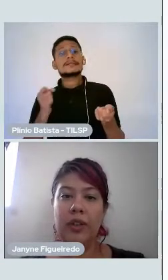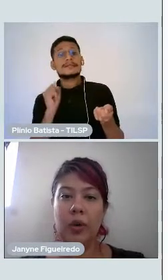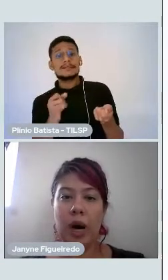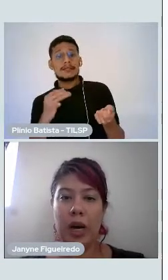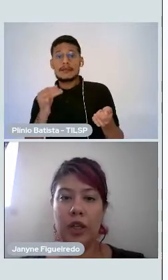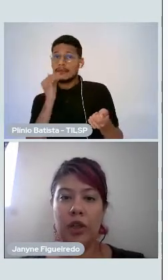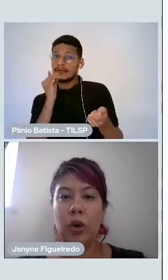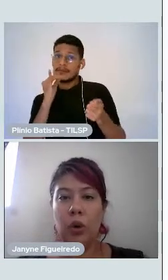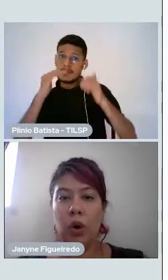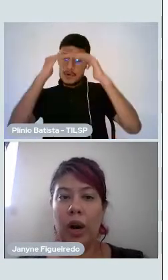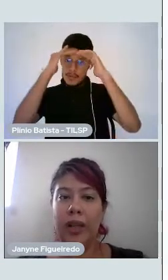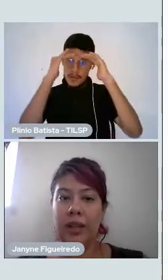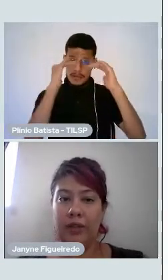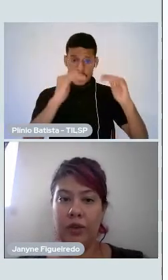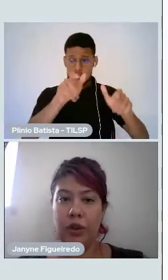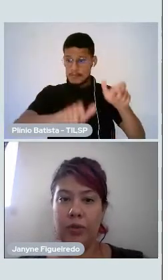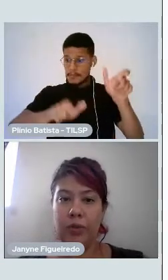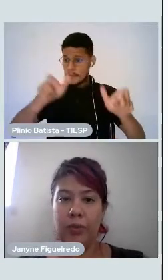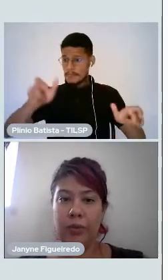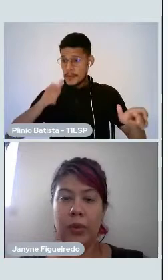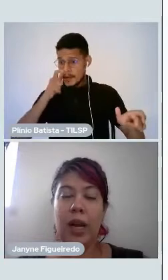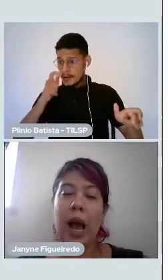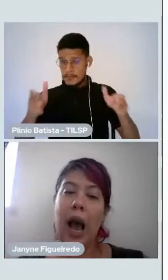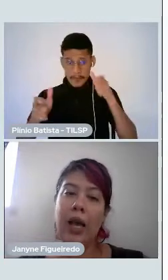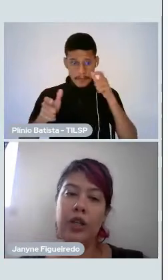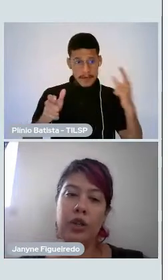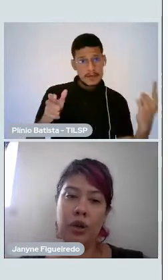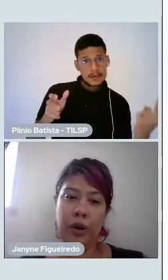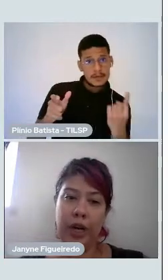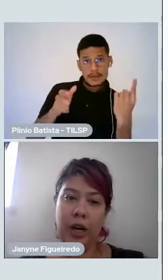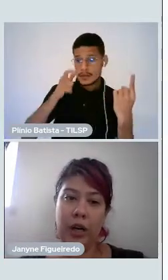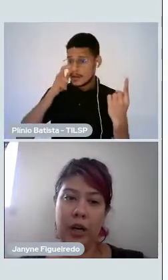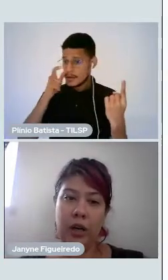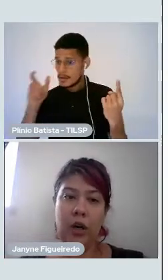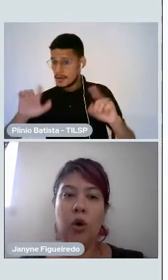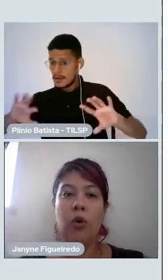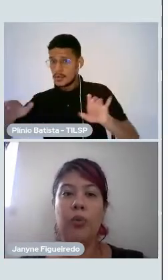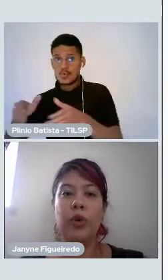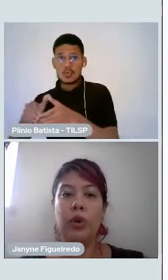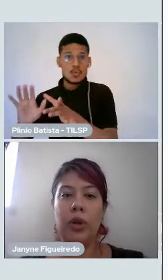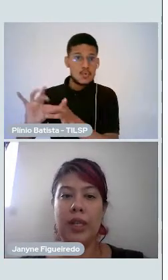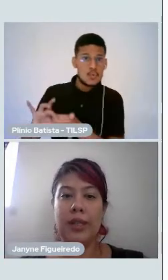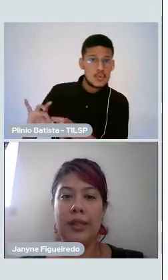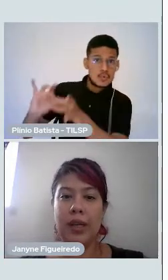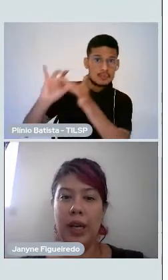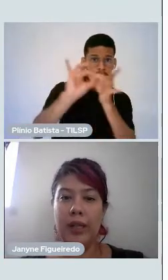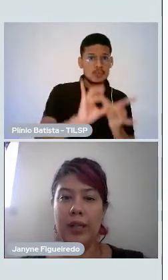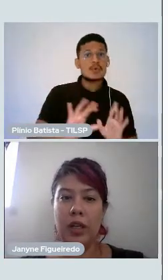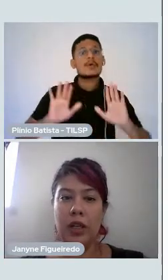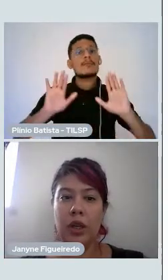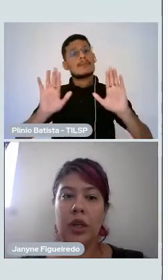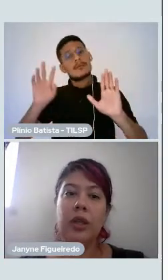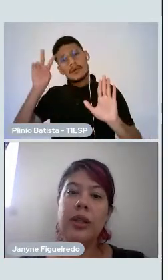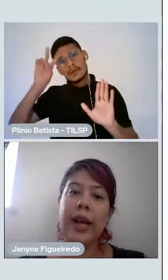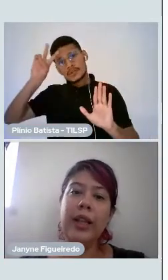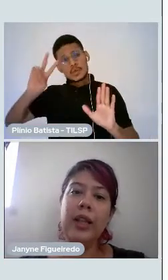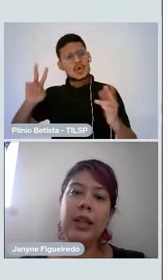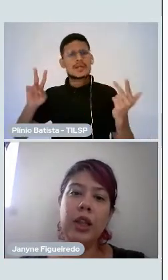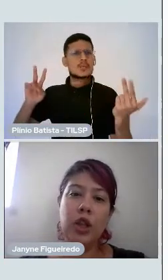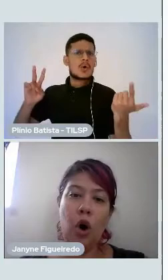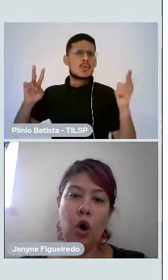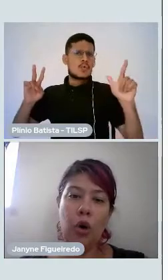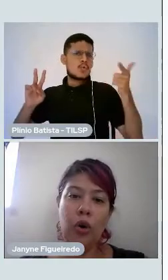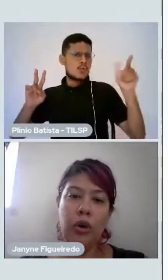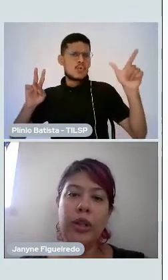interesses individuais ou coletivos. A história, como todas as ciências,